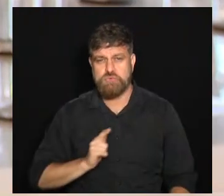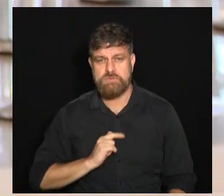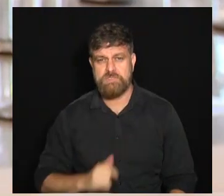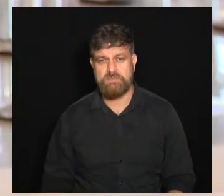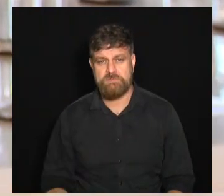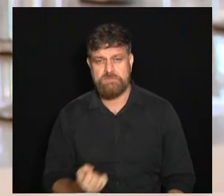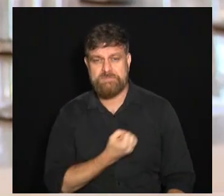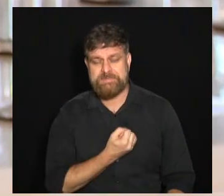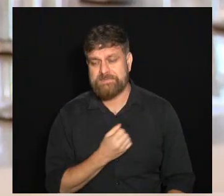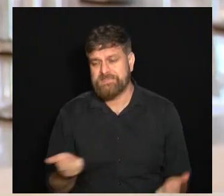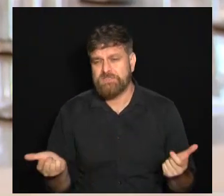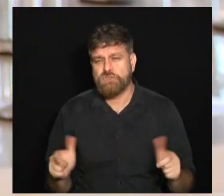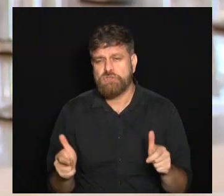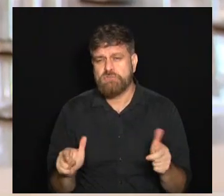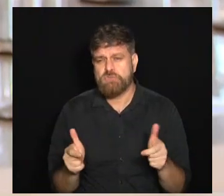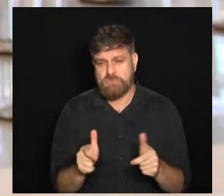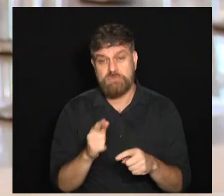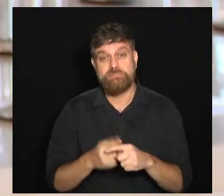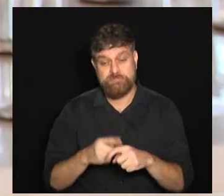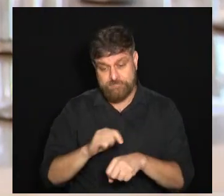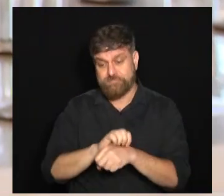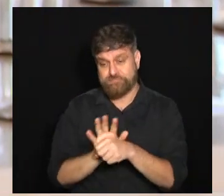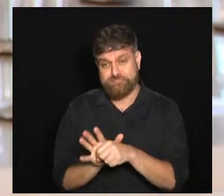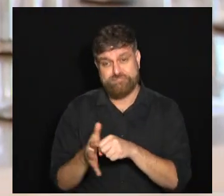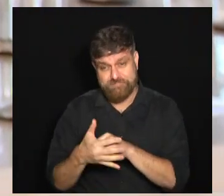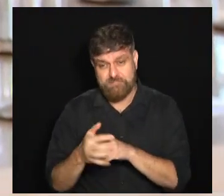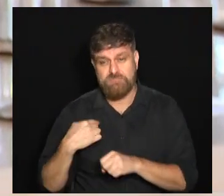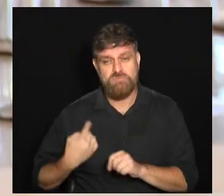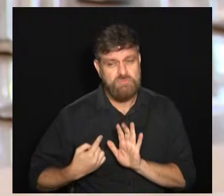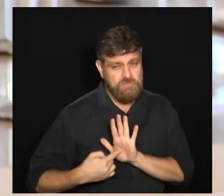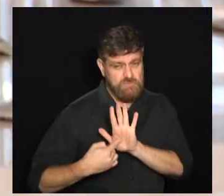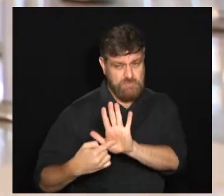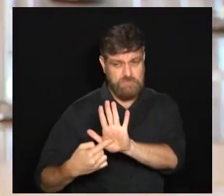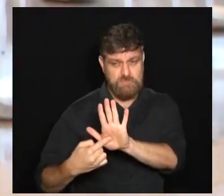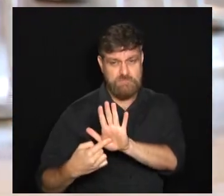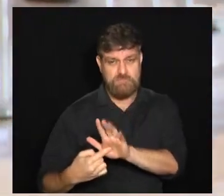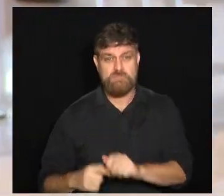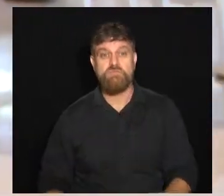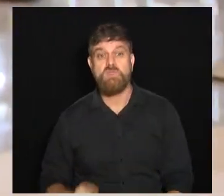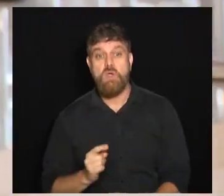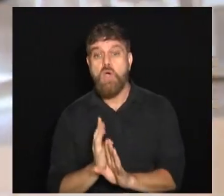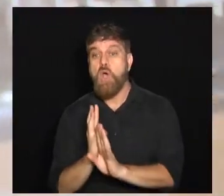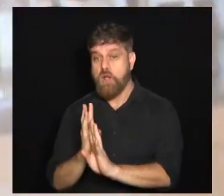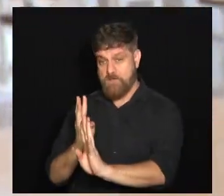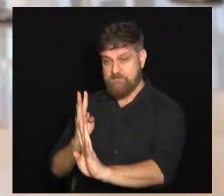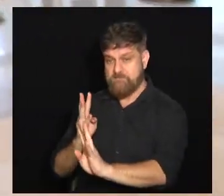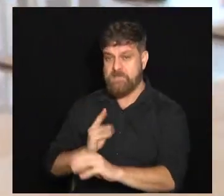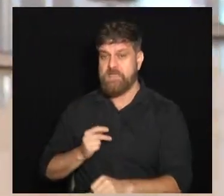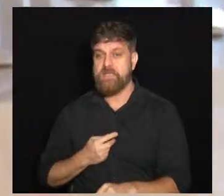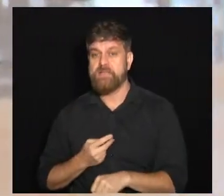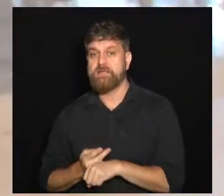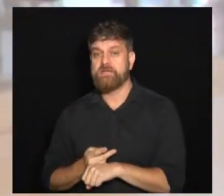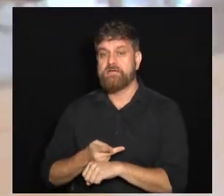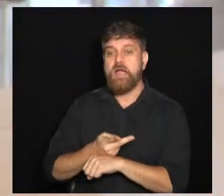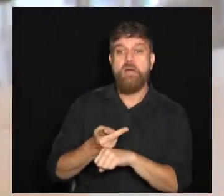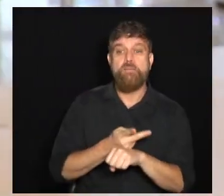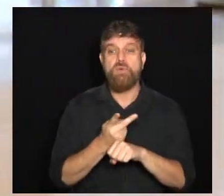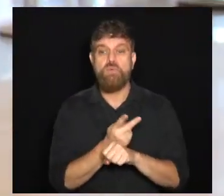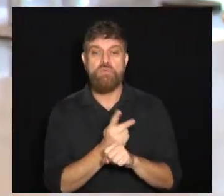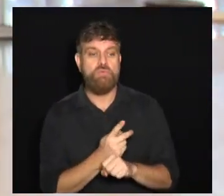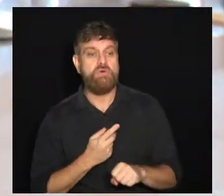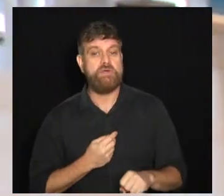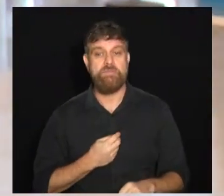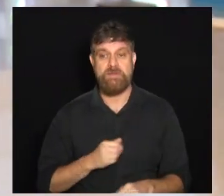nesses últimos dias por causa do avanço no coronavírus. Nós vamos mostrar aí os guichês, a procura pelos passageiros para